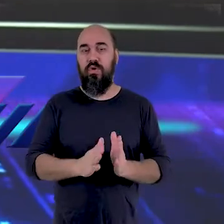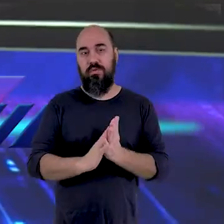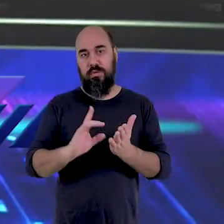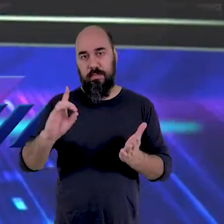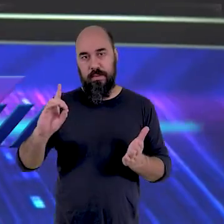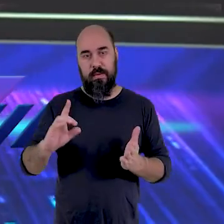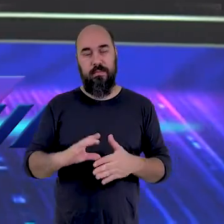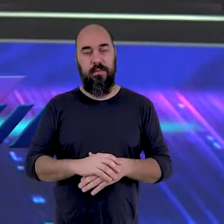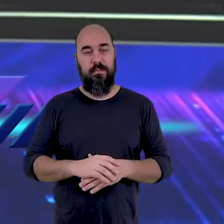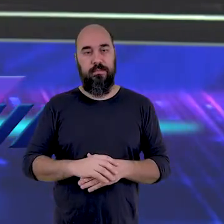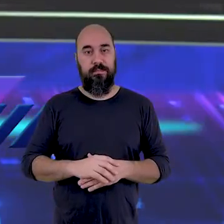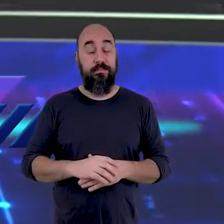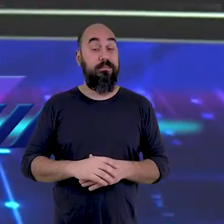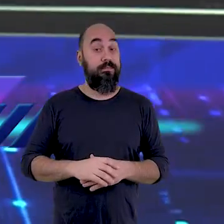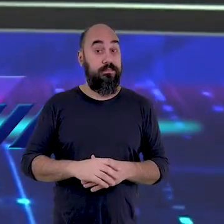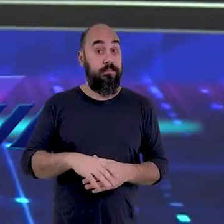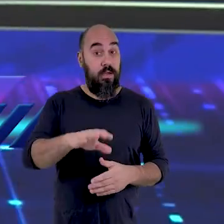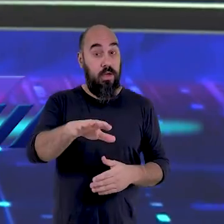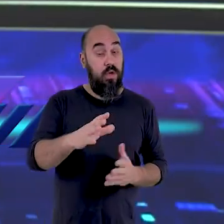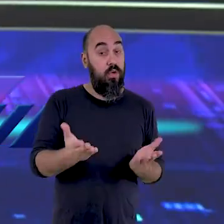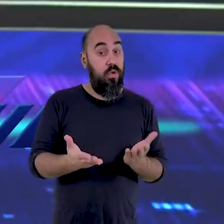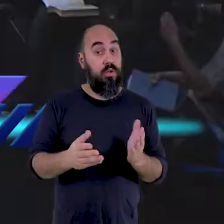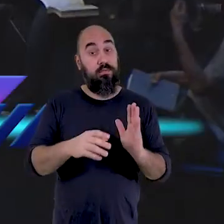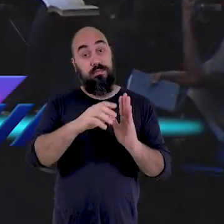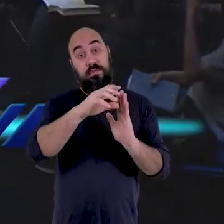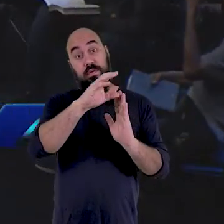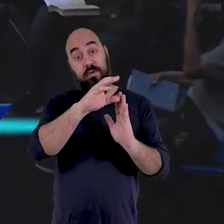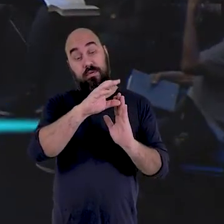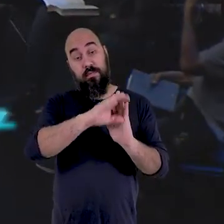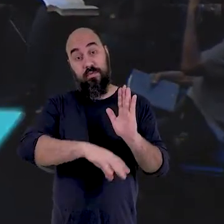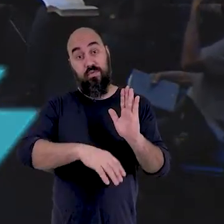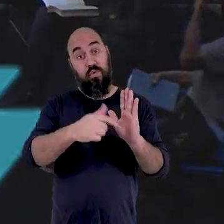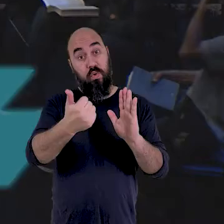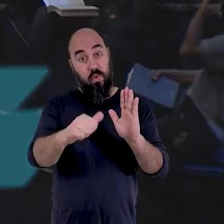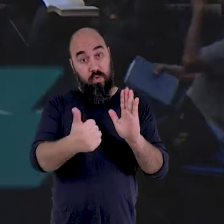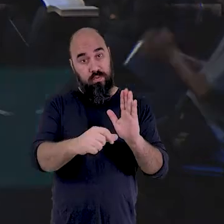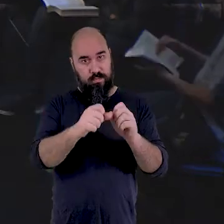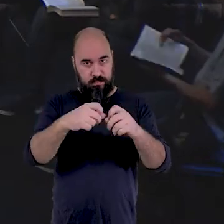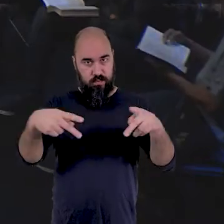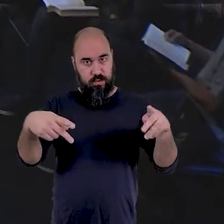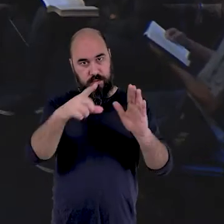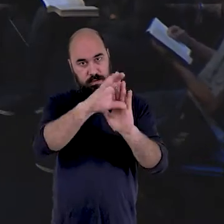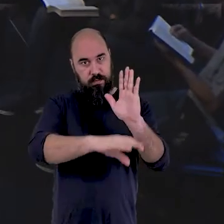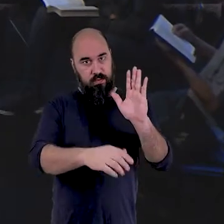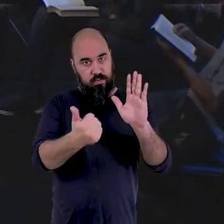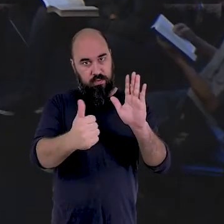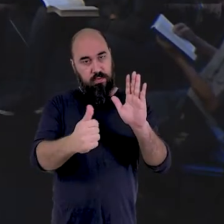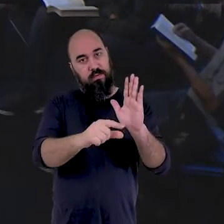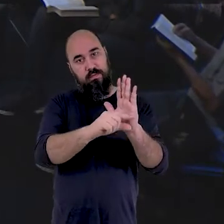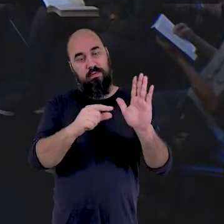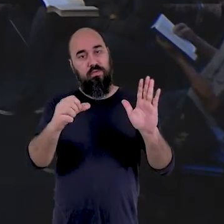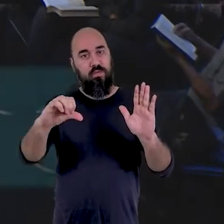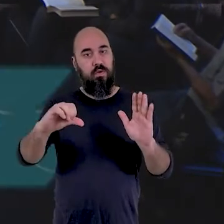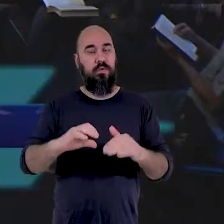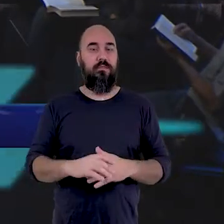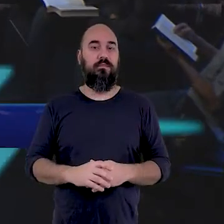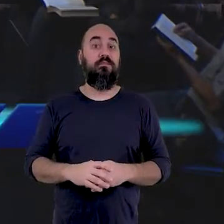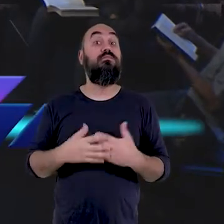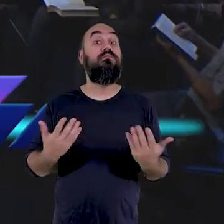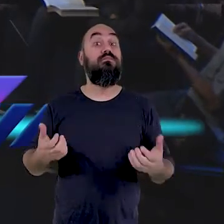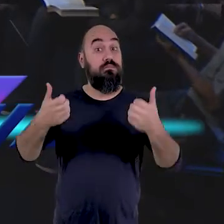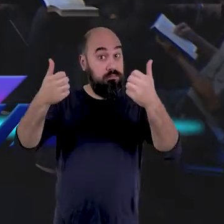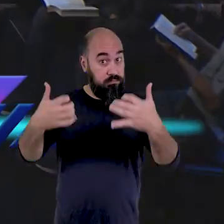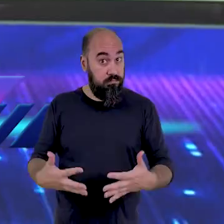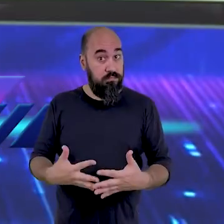continua, vamos ao verso 9 de Apocalipse 11. Diz assim: então, muitos dentre os